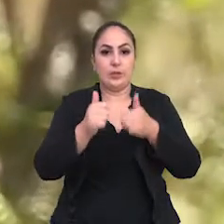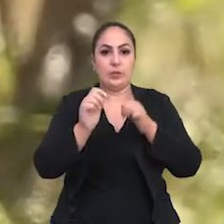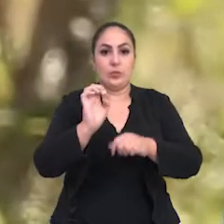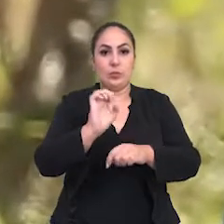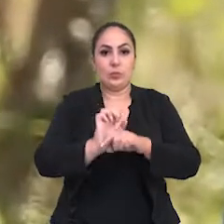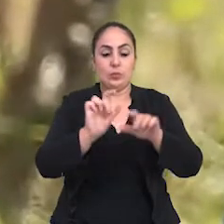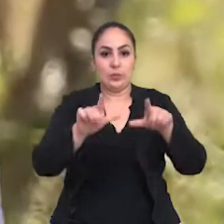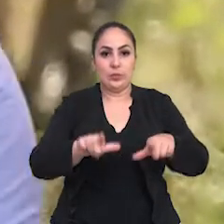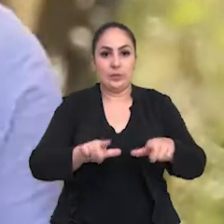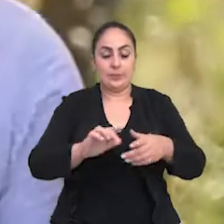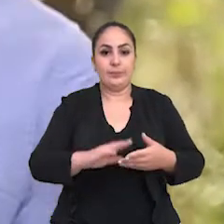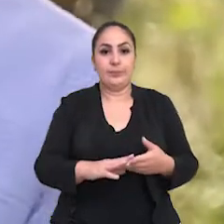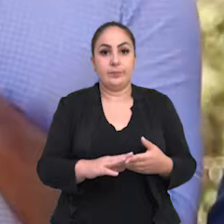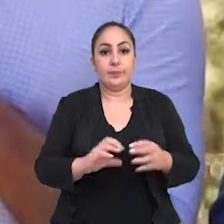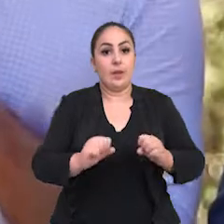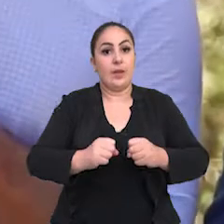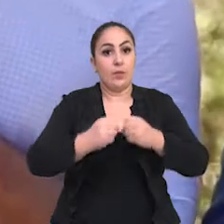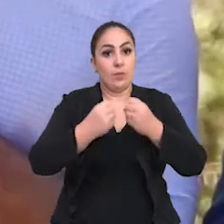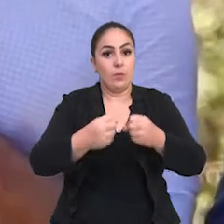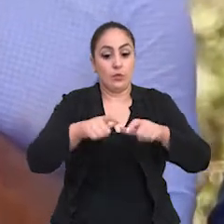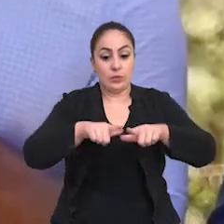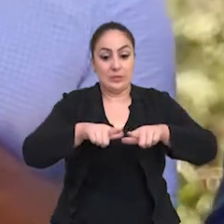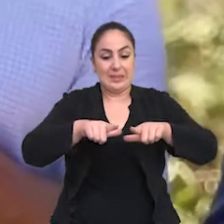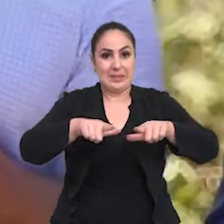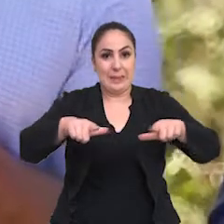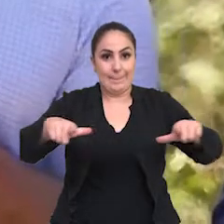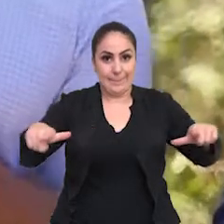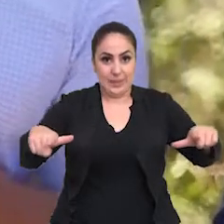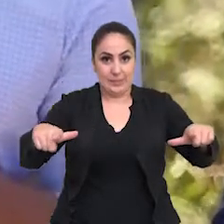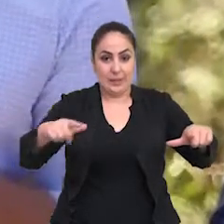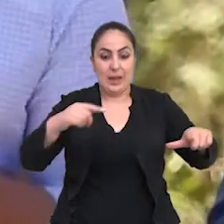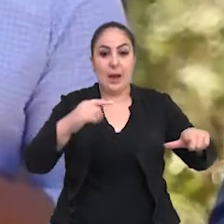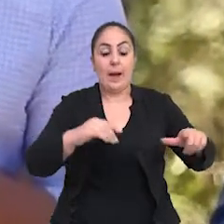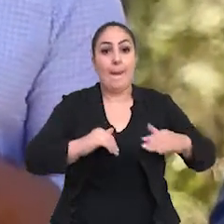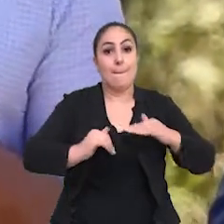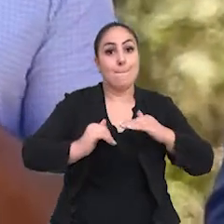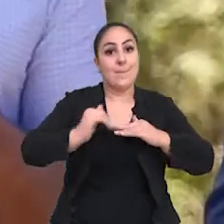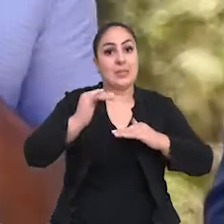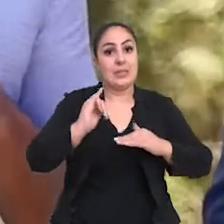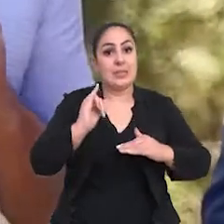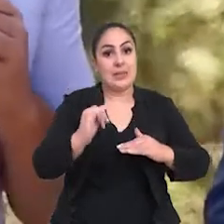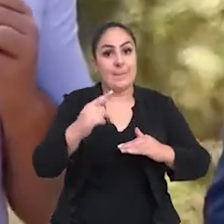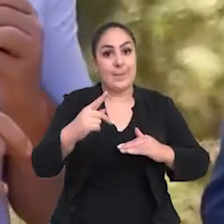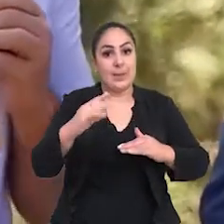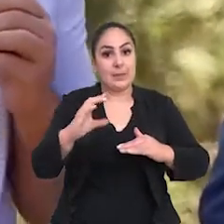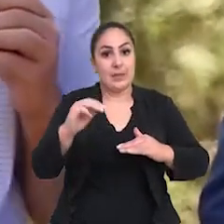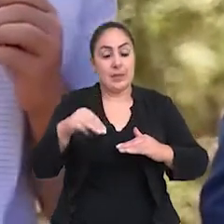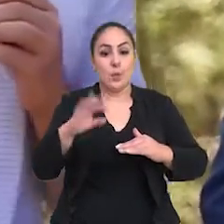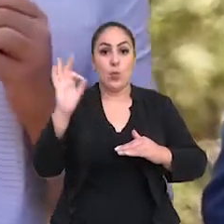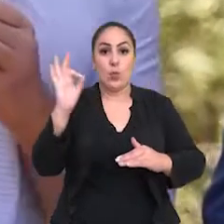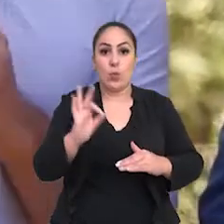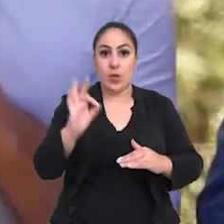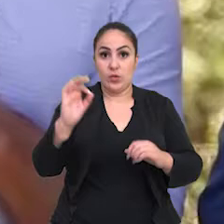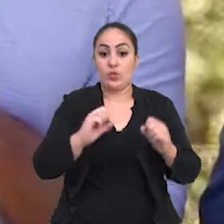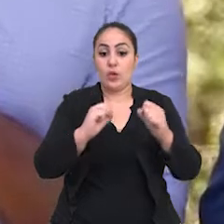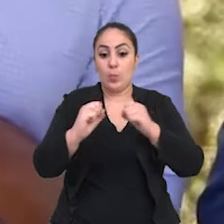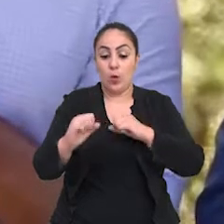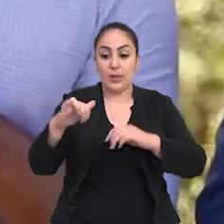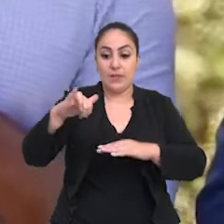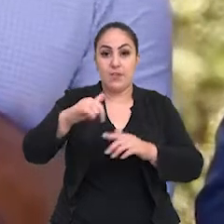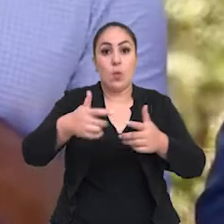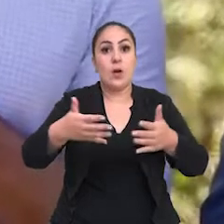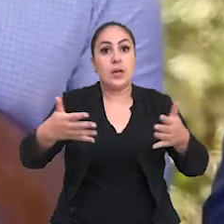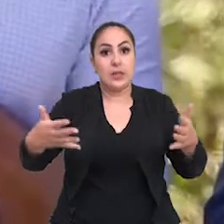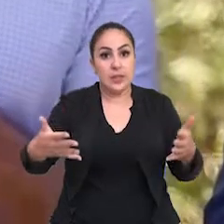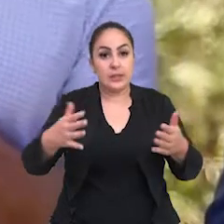inúmeras melhorias no espaço. Reforço na pista, que vai aumentar o PCN, que é o índice fundamental para que possam pousar aeronaves de